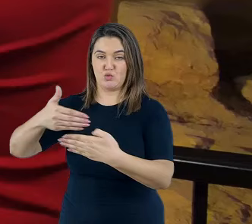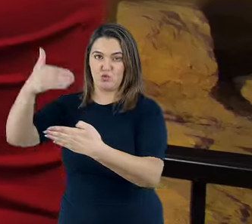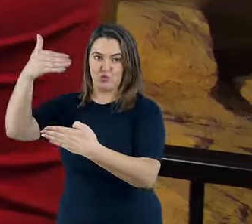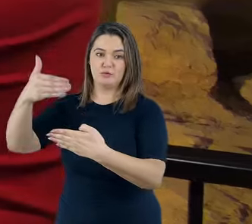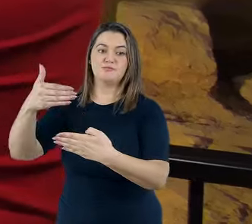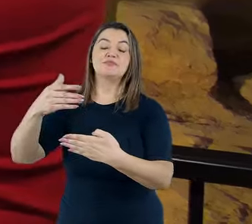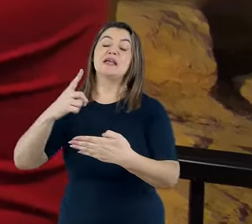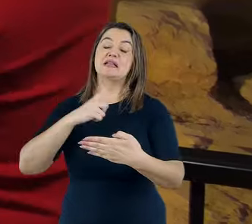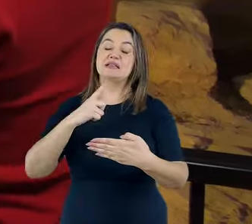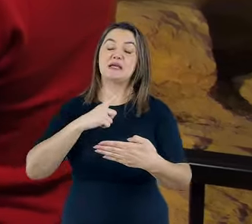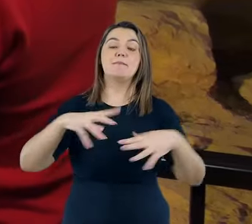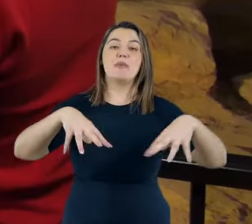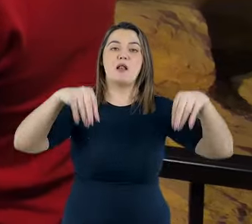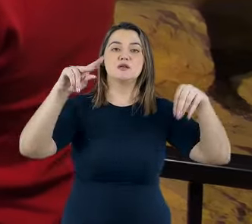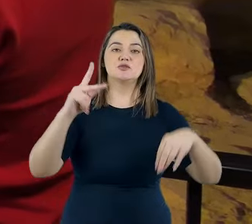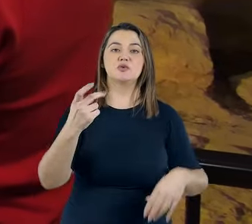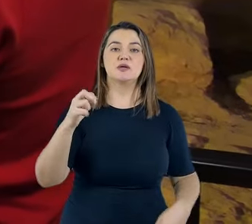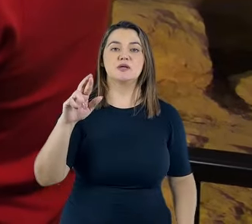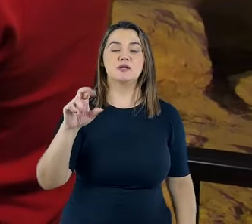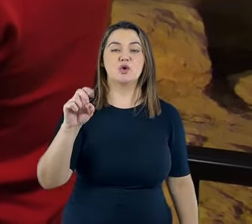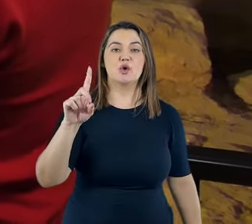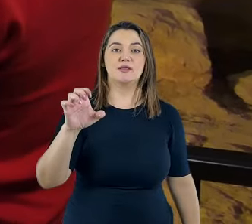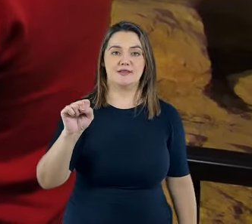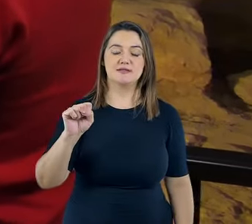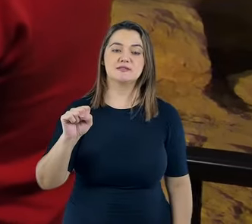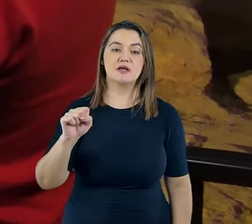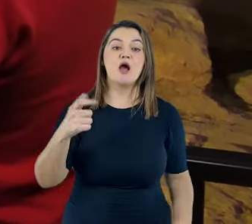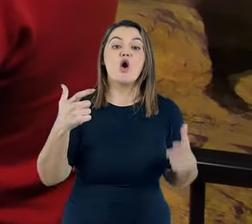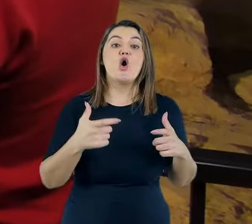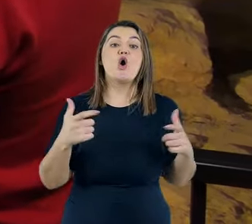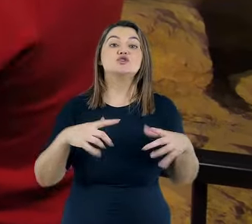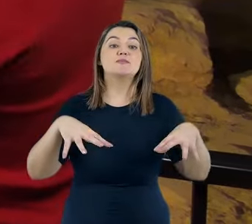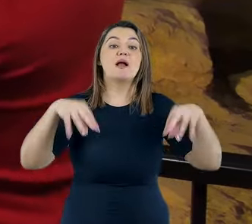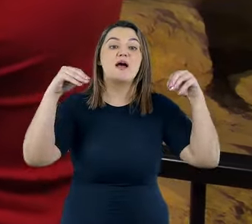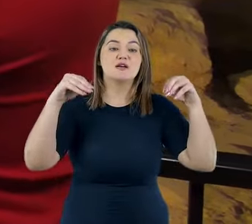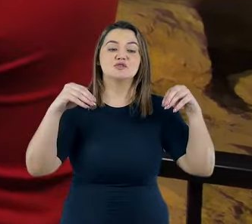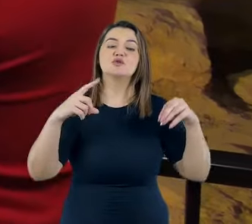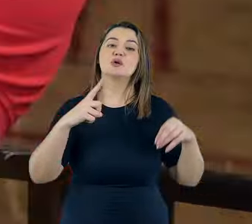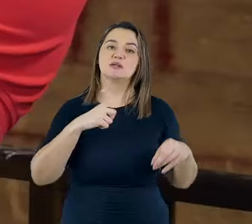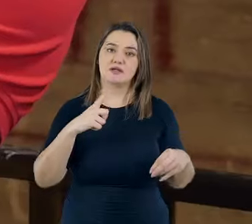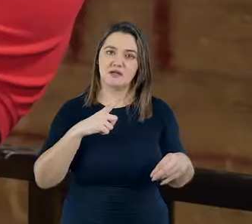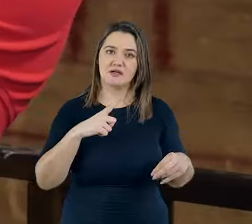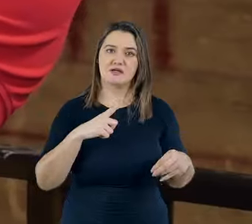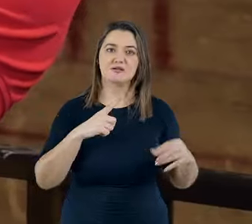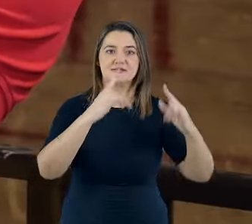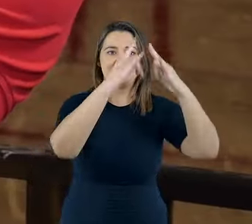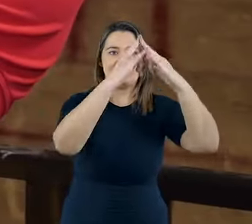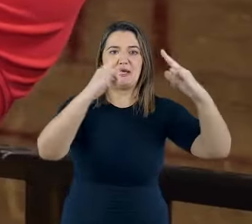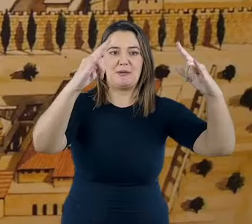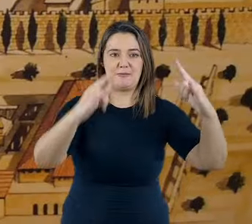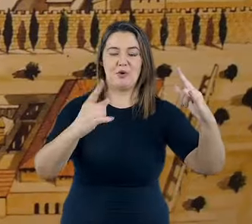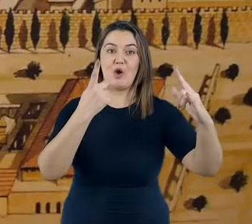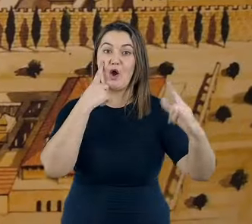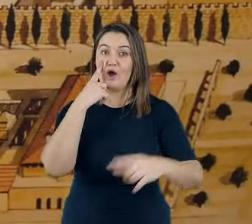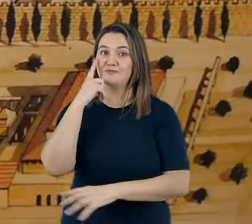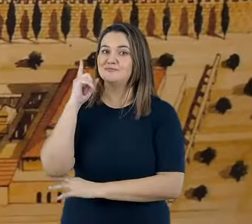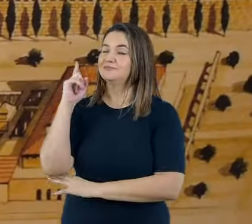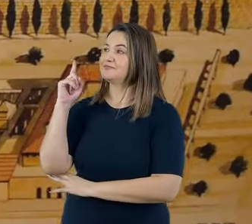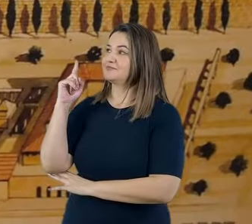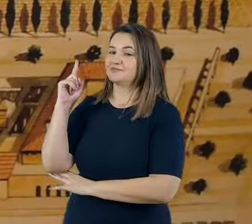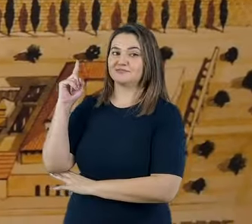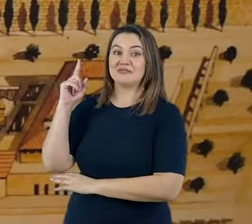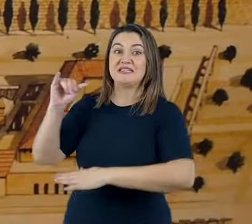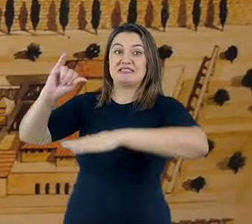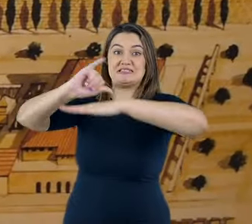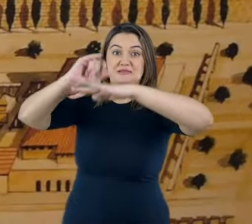que falamos do Palácio de Herodes aqui, e só para nos situar onde que está o Palácio de Herodes em relação ao templo. Vejam que aqui está